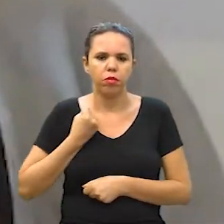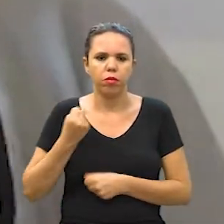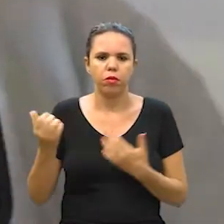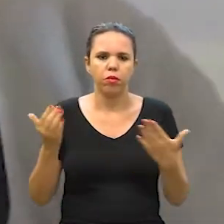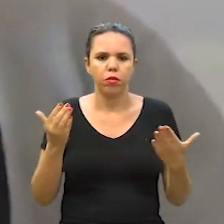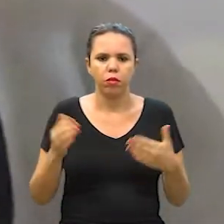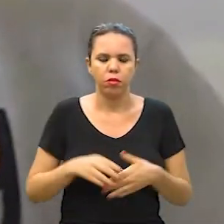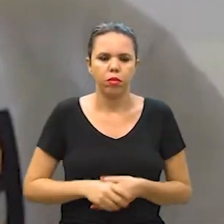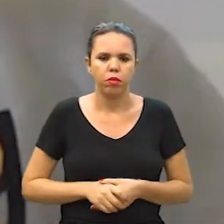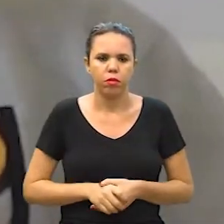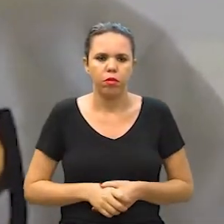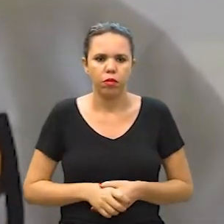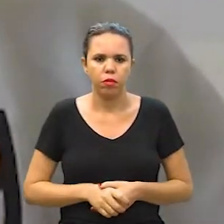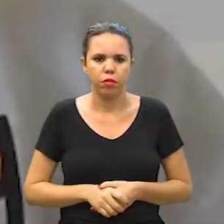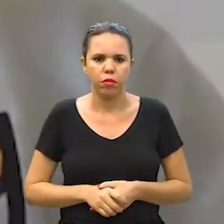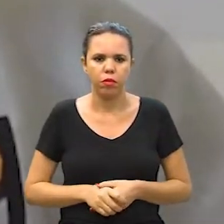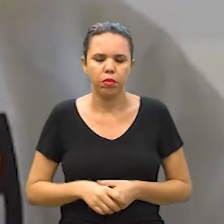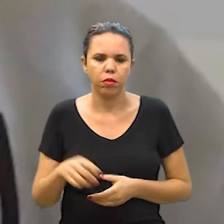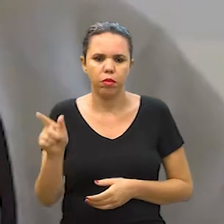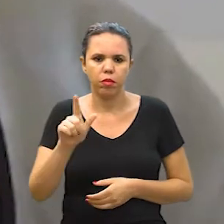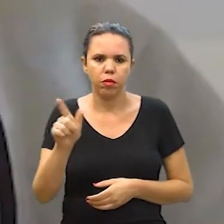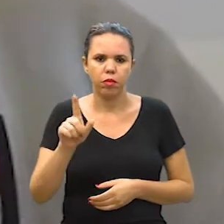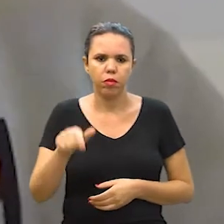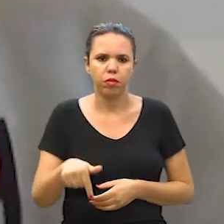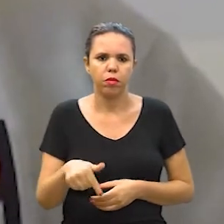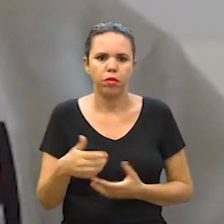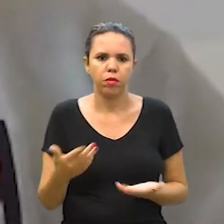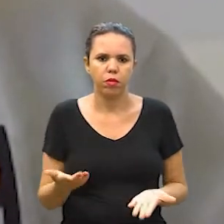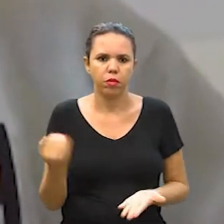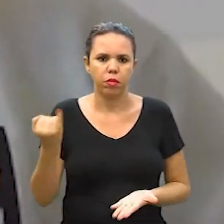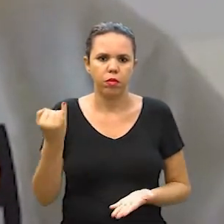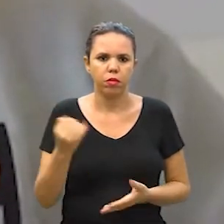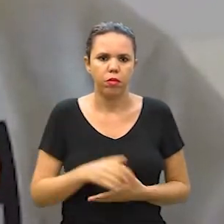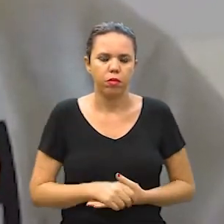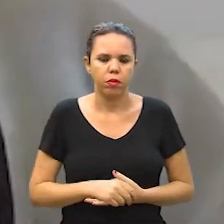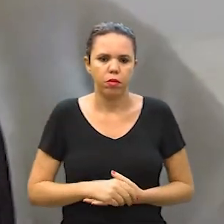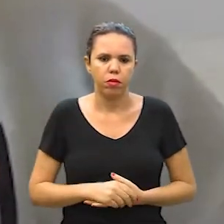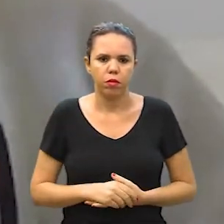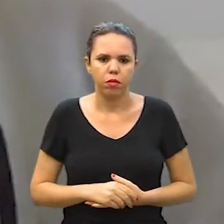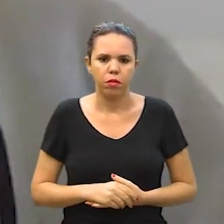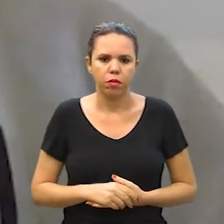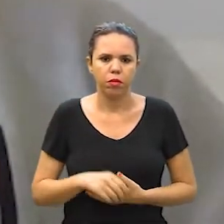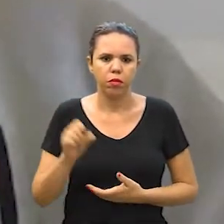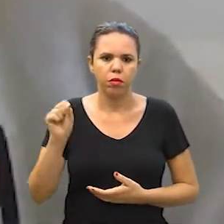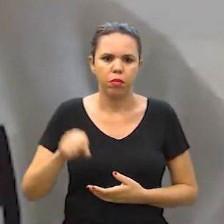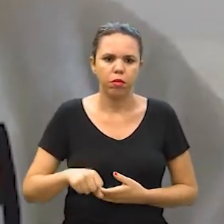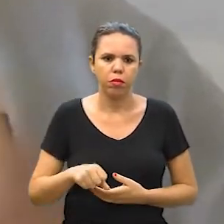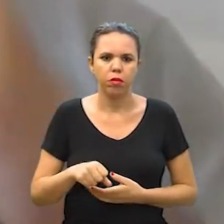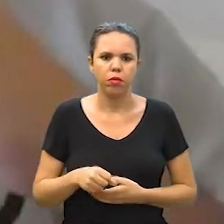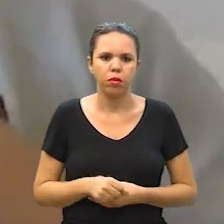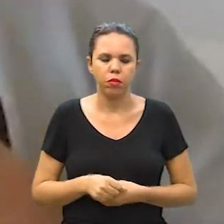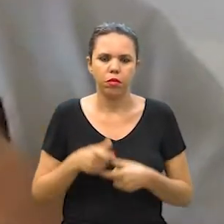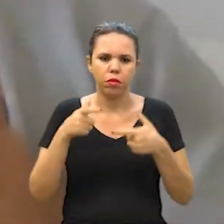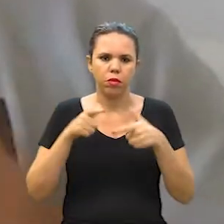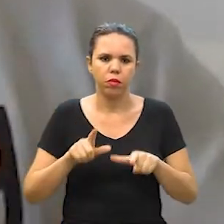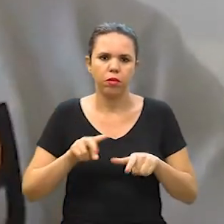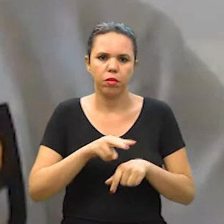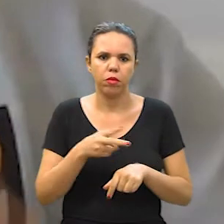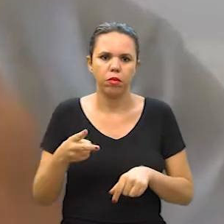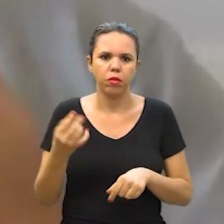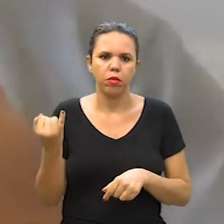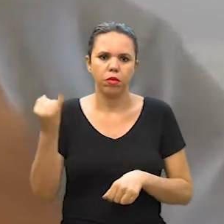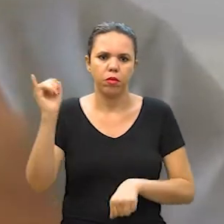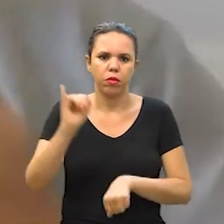numericamente, mas, obviamente, ela ainda é a mais importante. Sem É dúvida. ela que cuida de